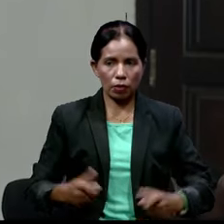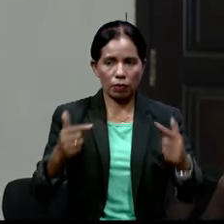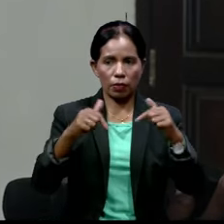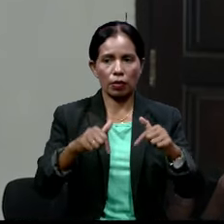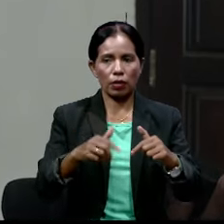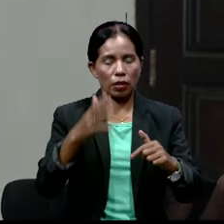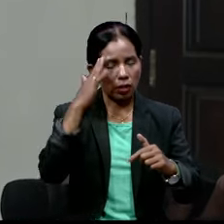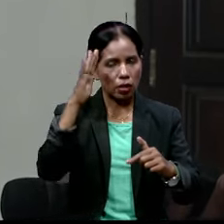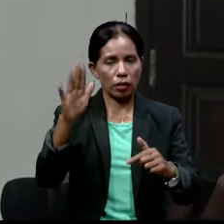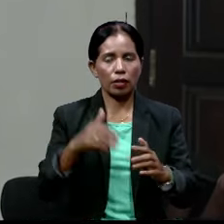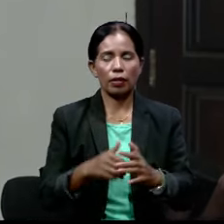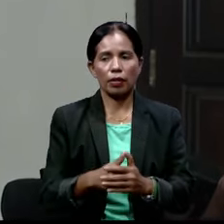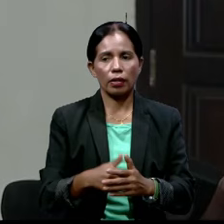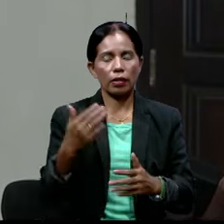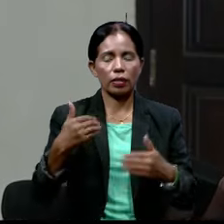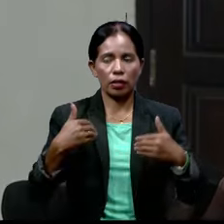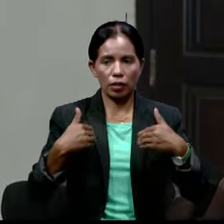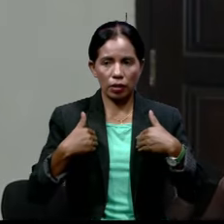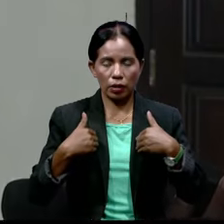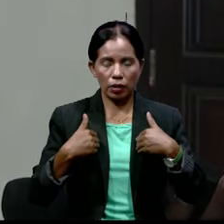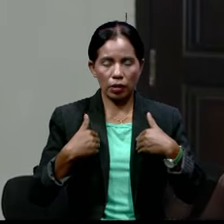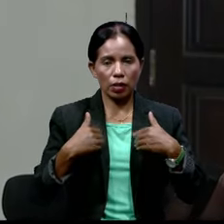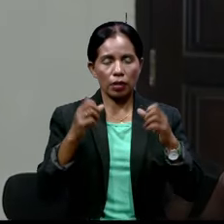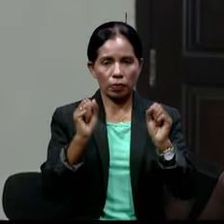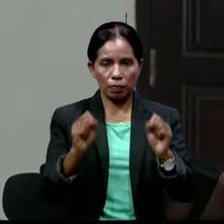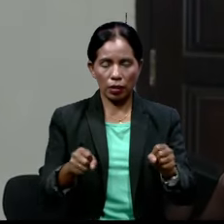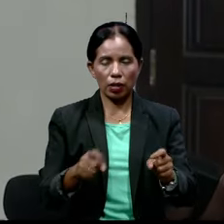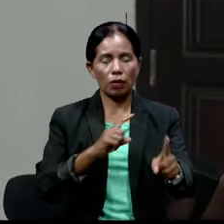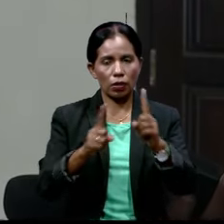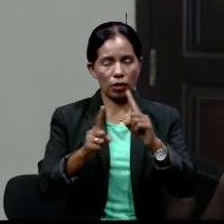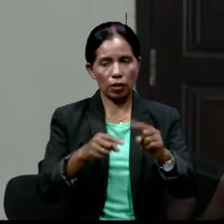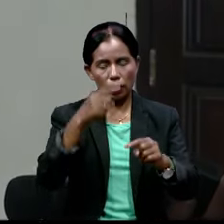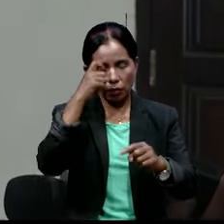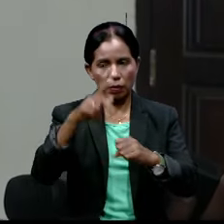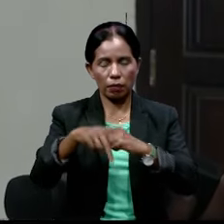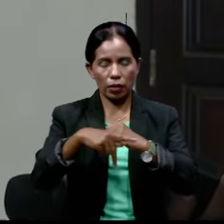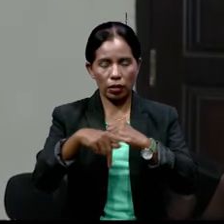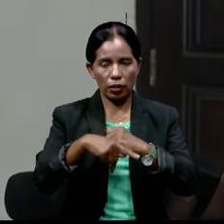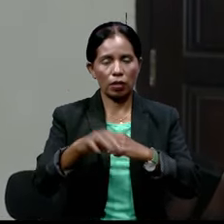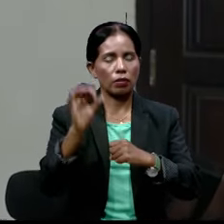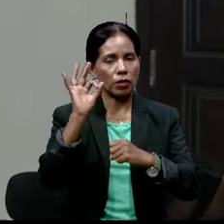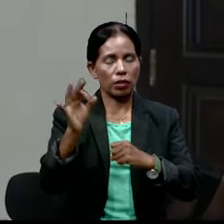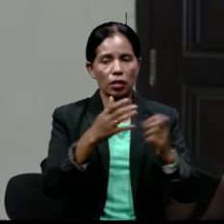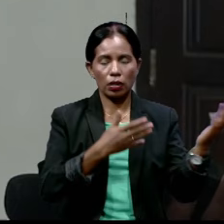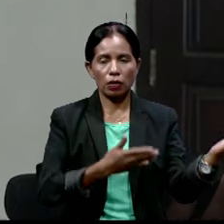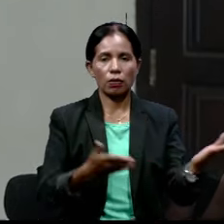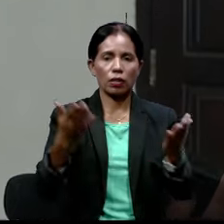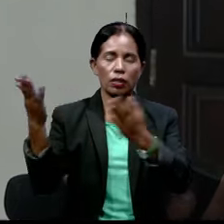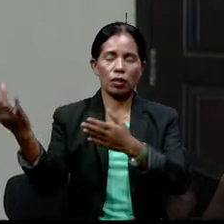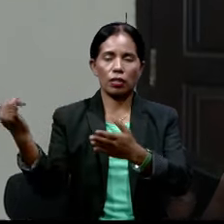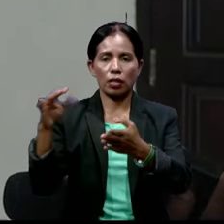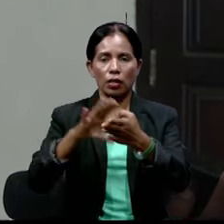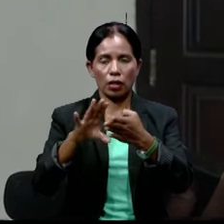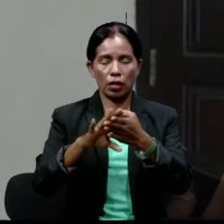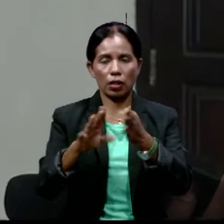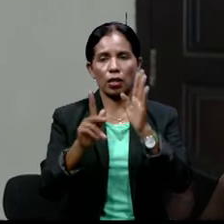até se ia nere relevância calai tamba bancada fertilinha tamba tena sereninha